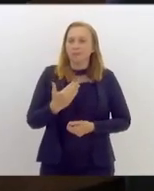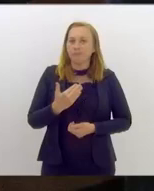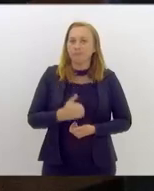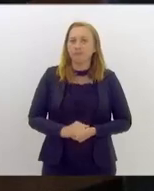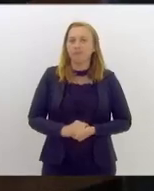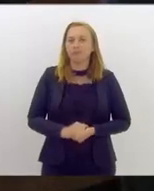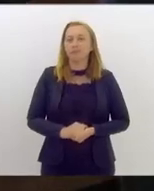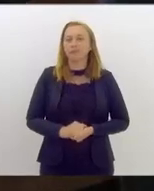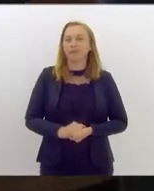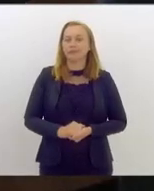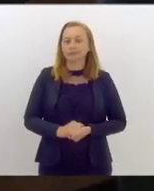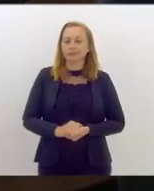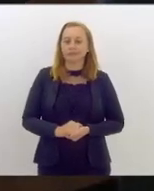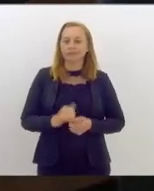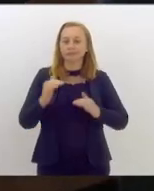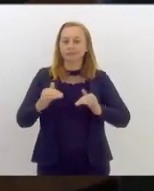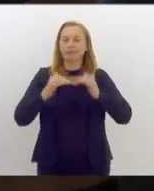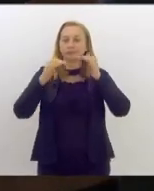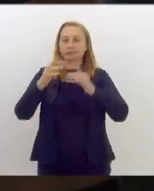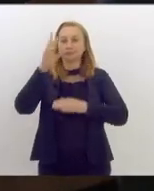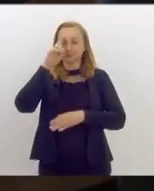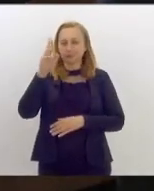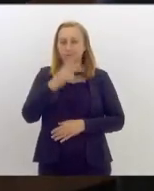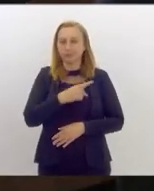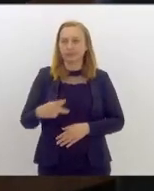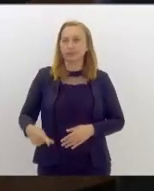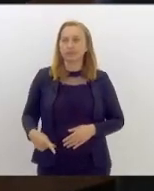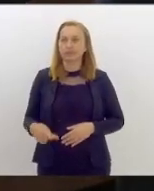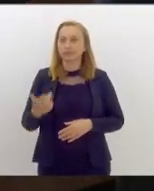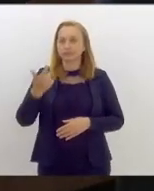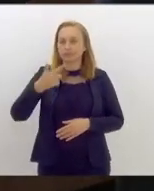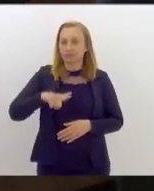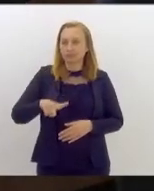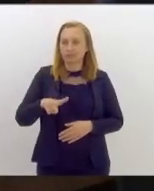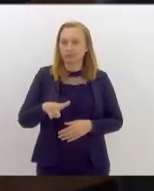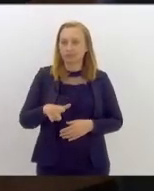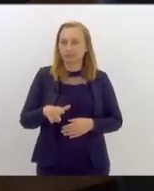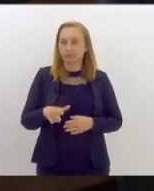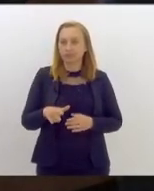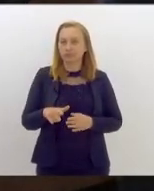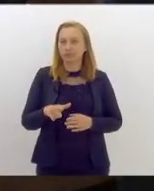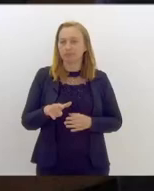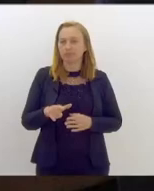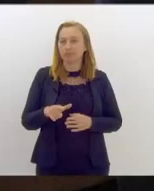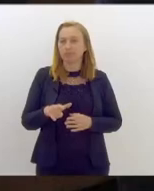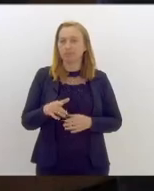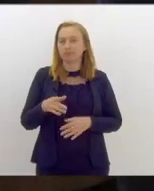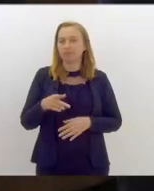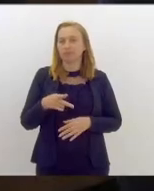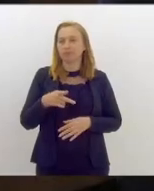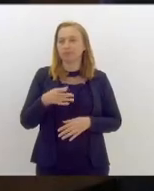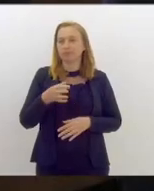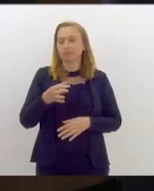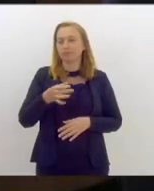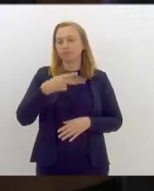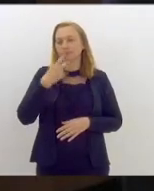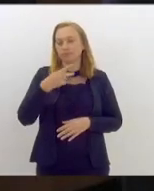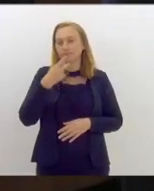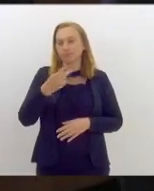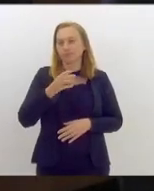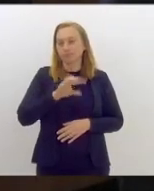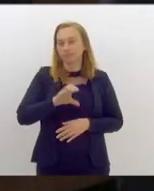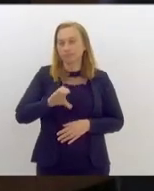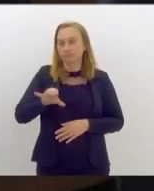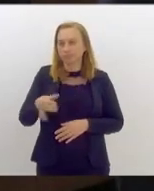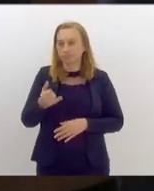venha vossa excelência para refazer o parecer dessa ccj no sentido de dar a incidência sobre a